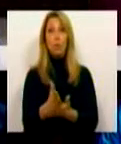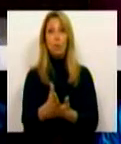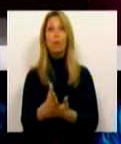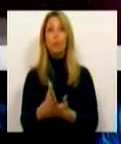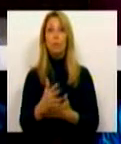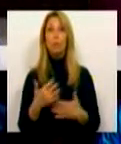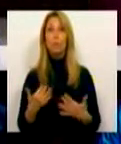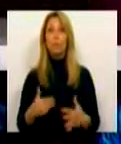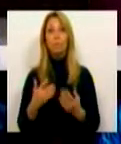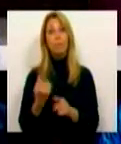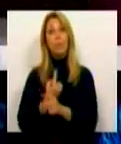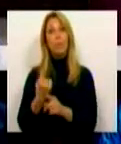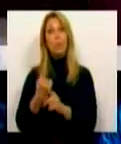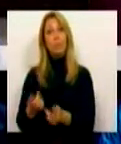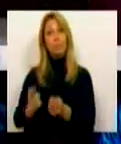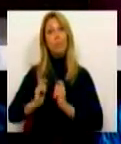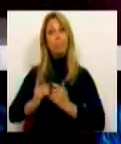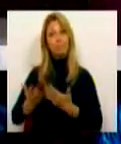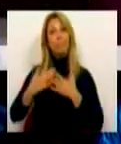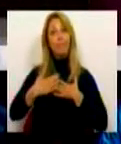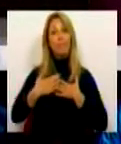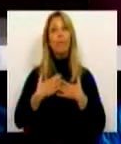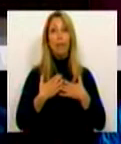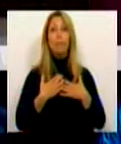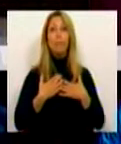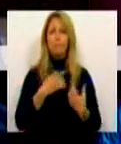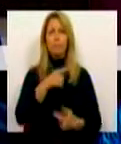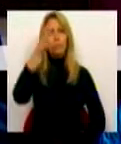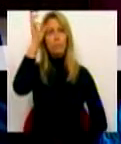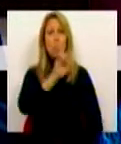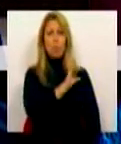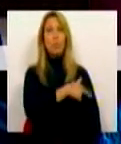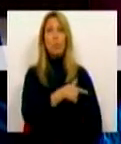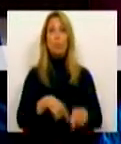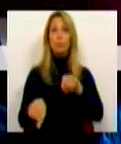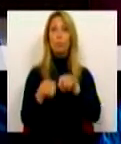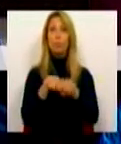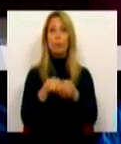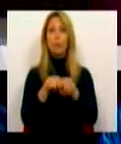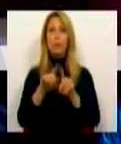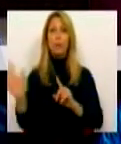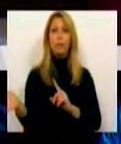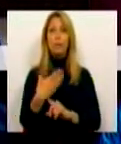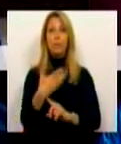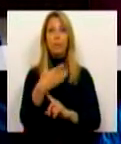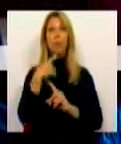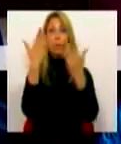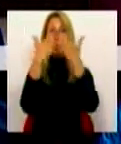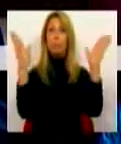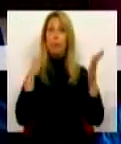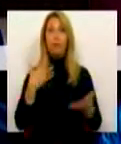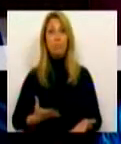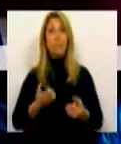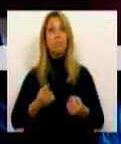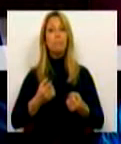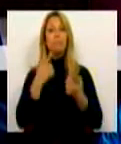impressionante legado. Um legado de coragem política, de patriotismo democrático